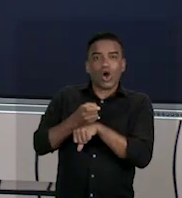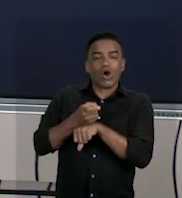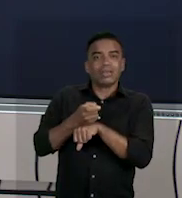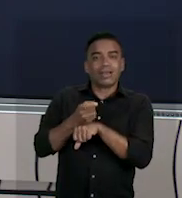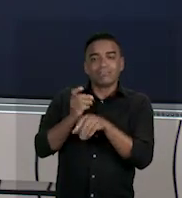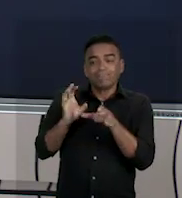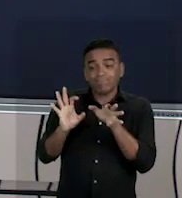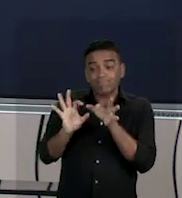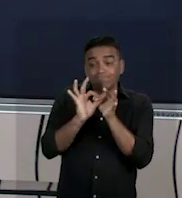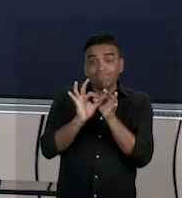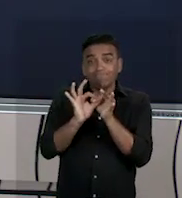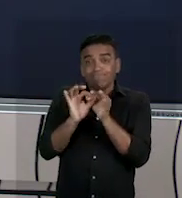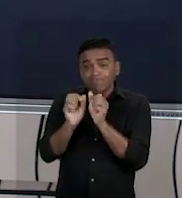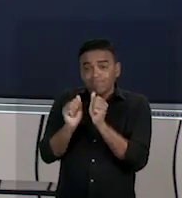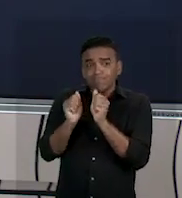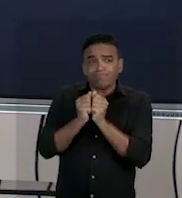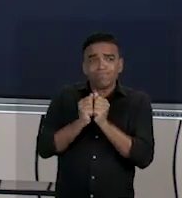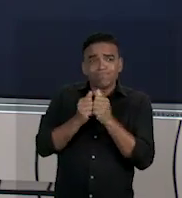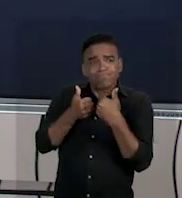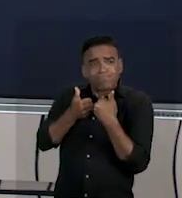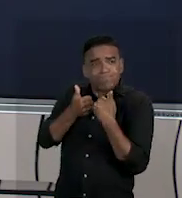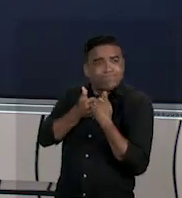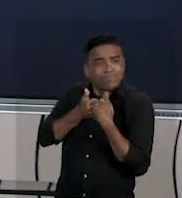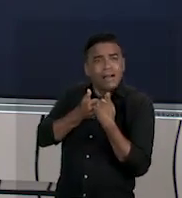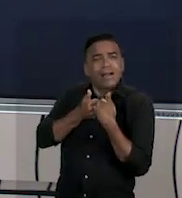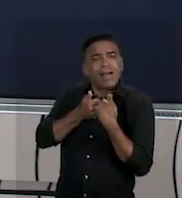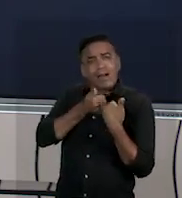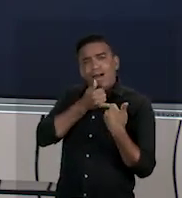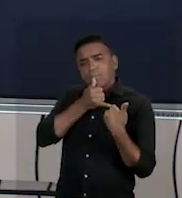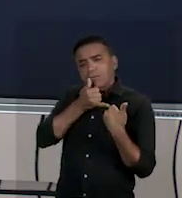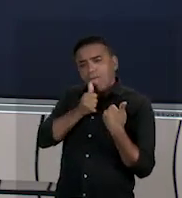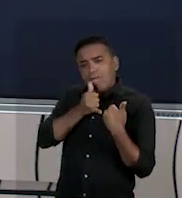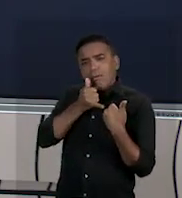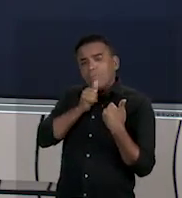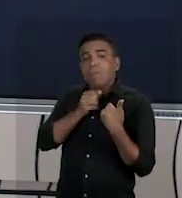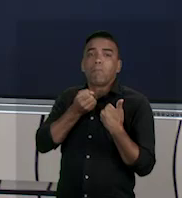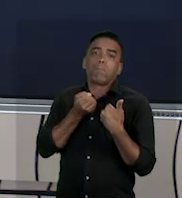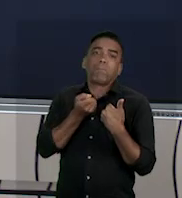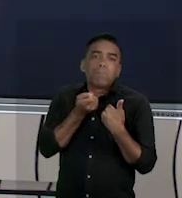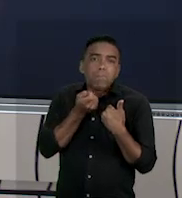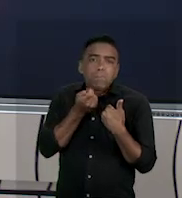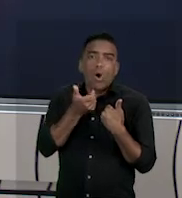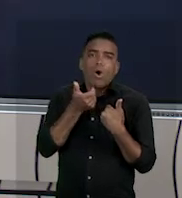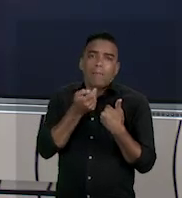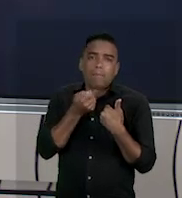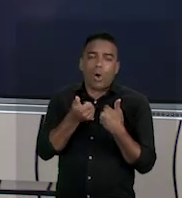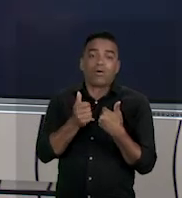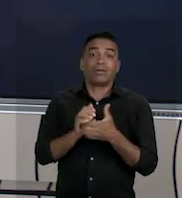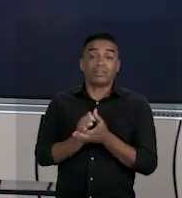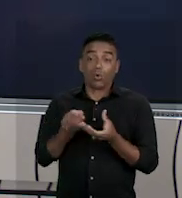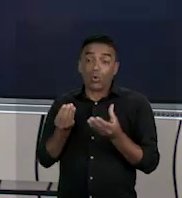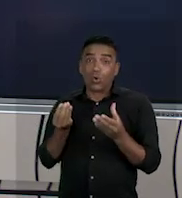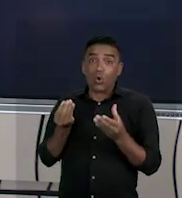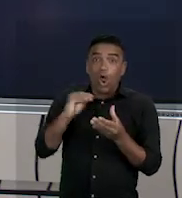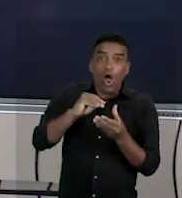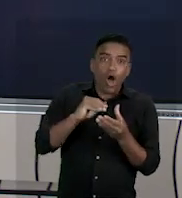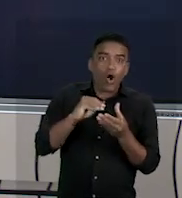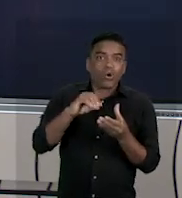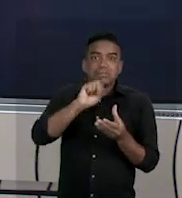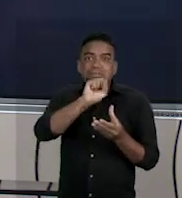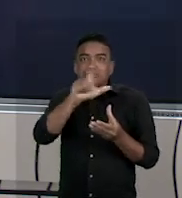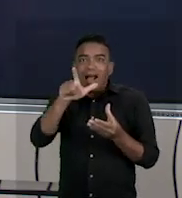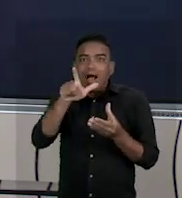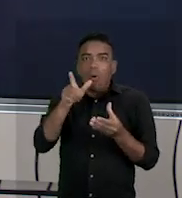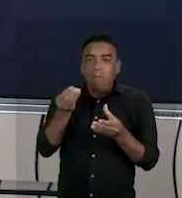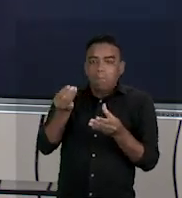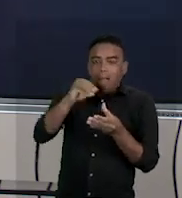mais presas, elas começam a ter pouca energia, mais organizadas. Quando eu coloco o soluto ali dentro,